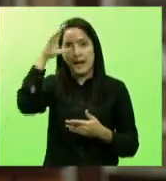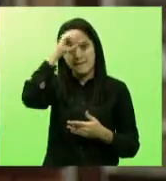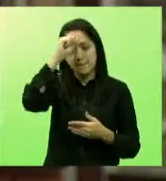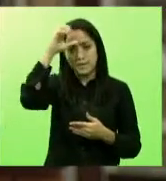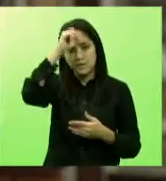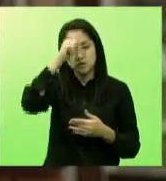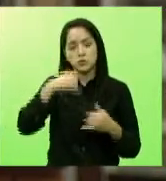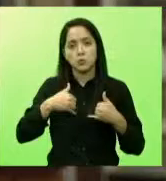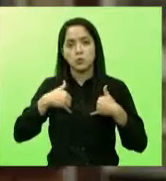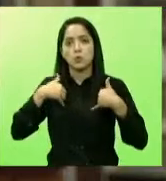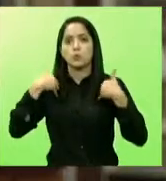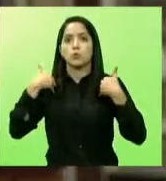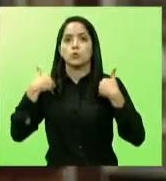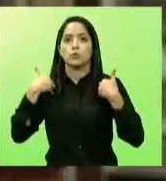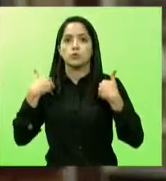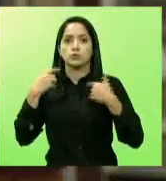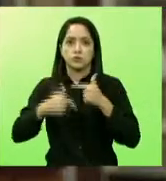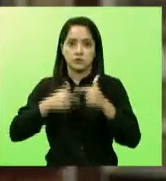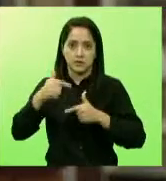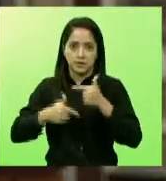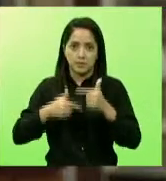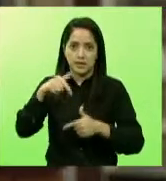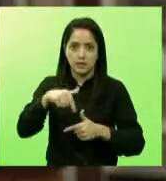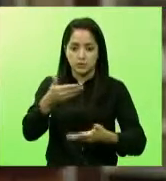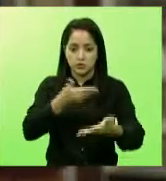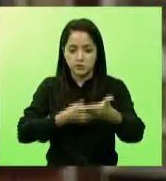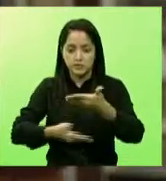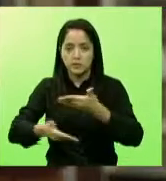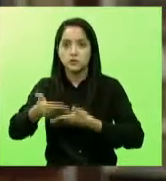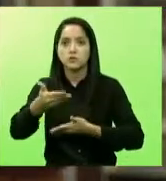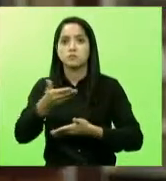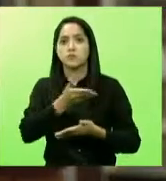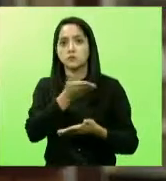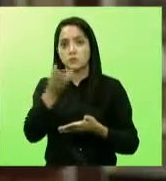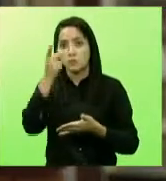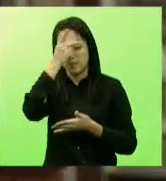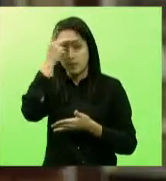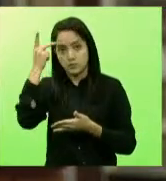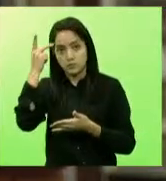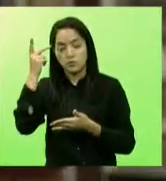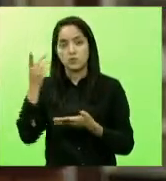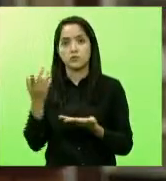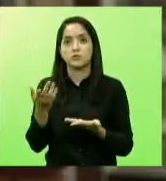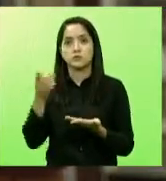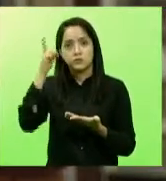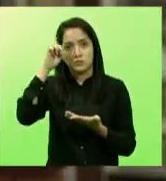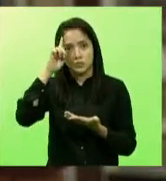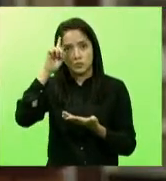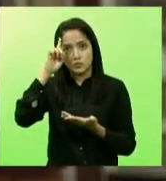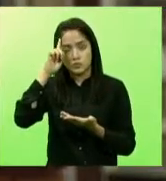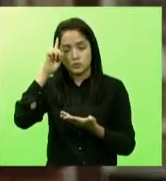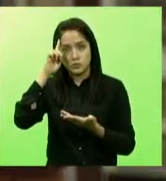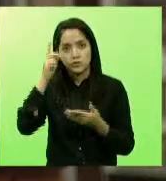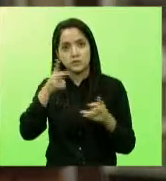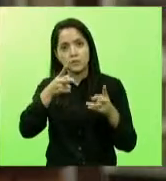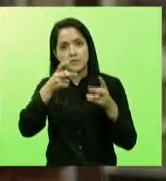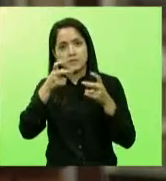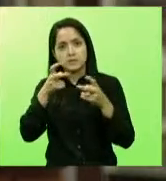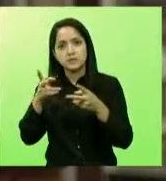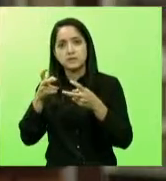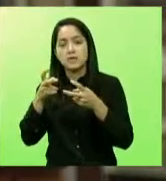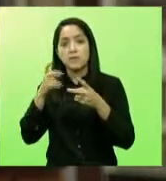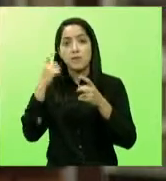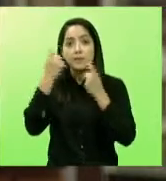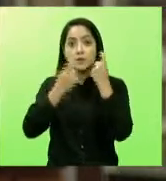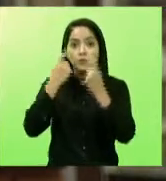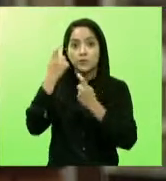tenho muito orgulho de trabalhar aqui na Assembleia, de dividir esse espaço aí com pessoas que todos os dias eu vejo que tem uma preocupação